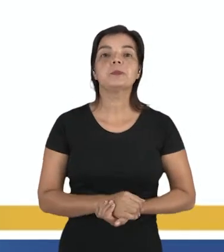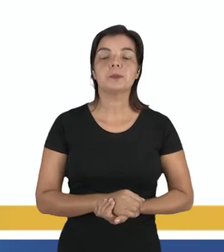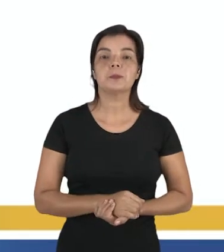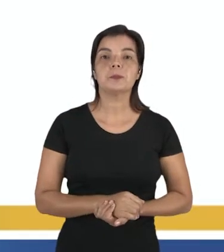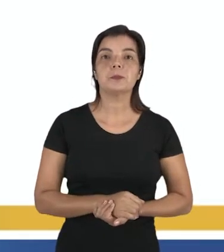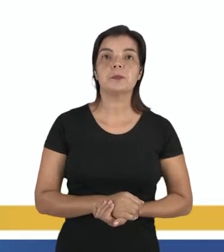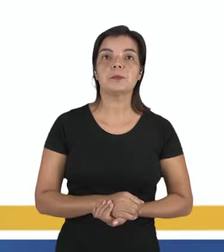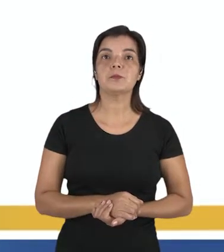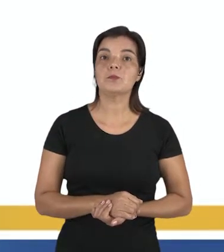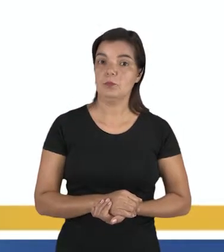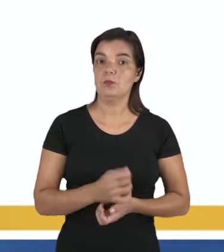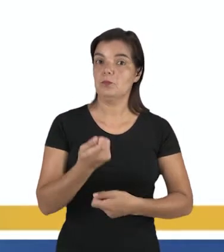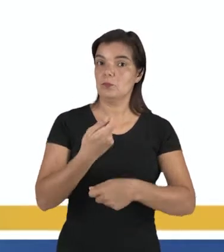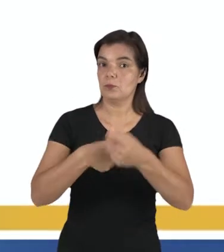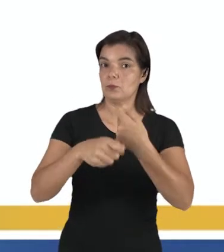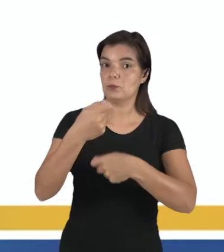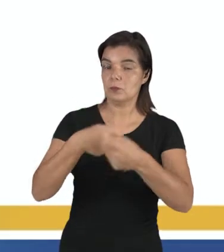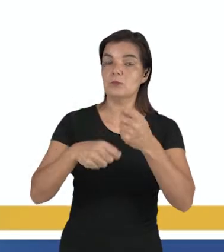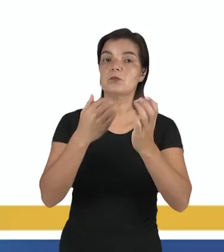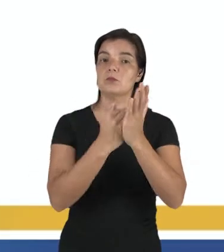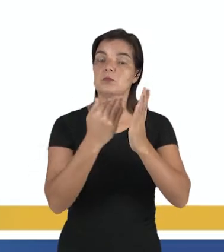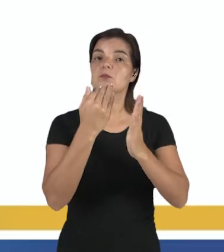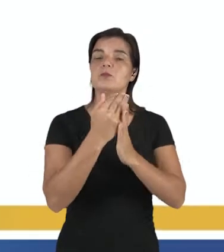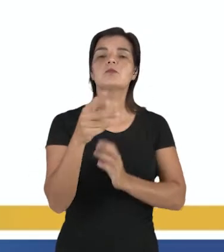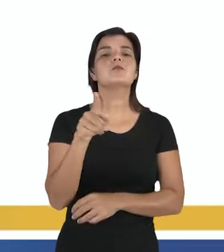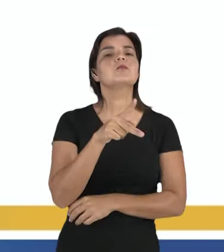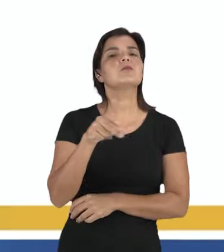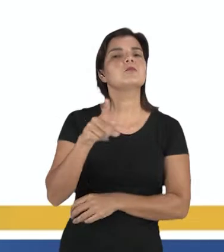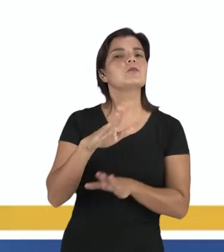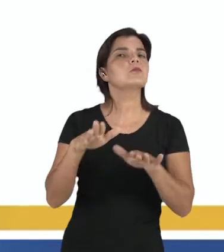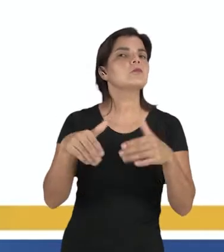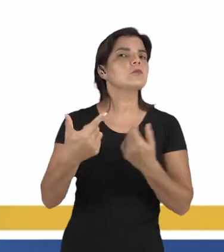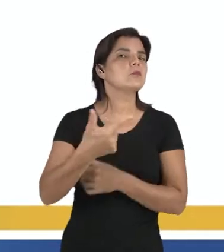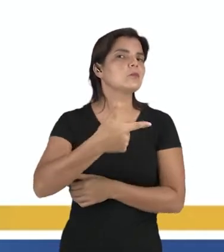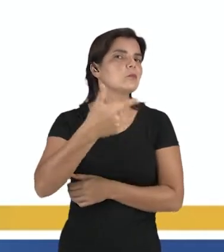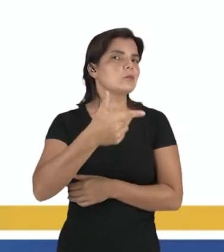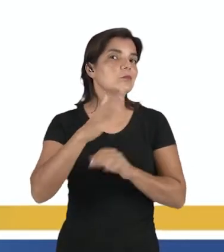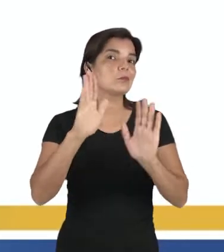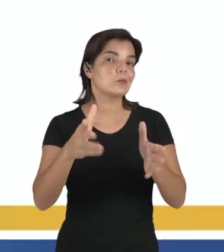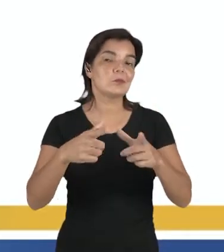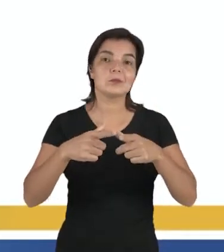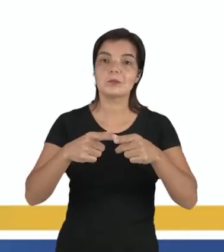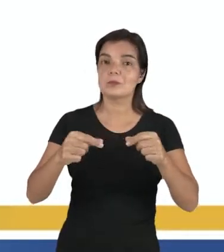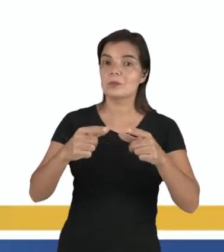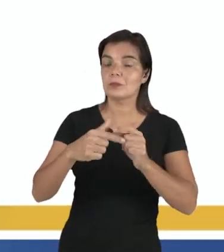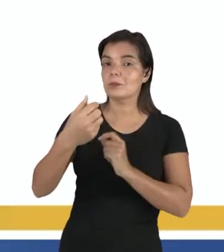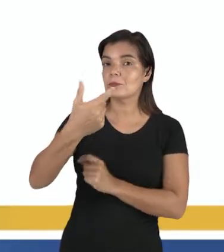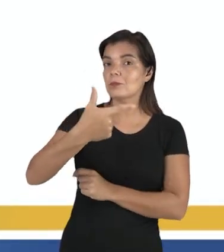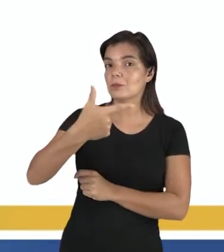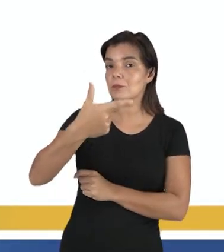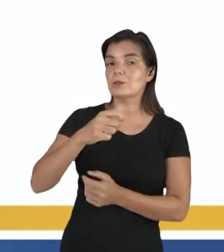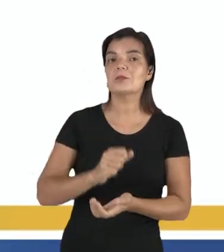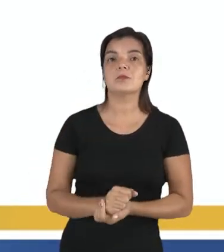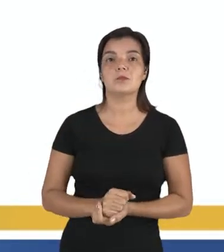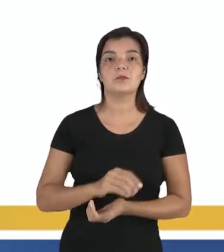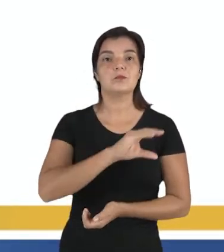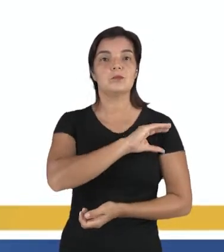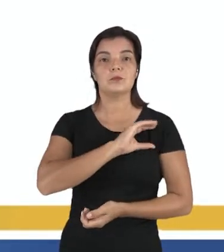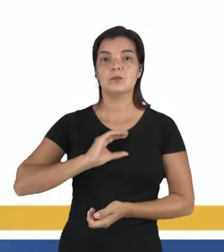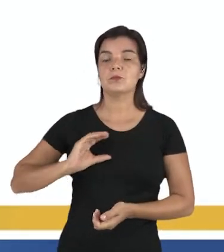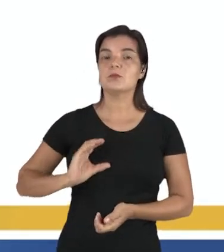de potências econômicas, professor, então qual é a segunda, já que o Japão é a terceira? A gente vai ter aí a China,